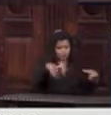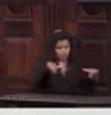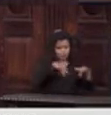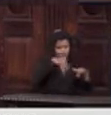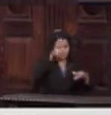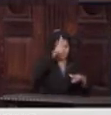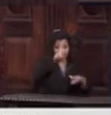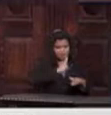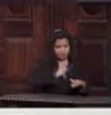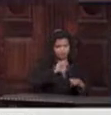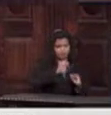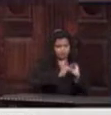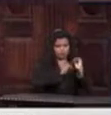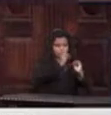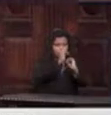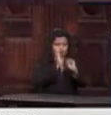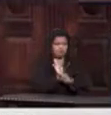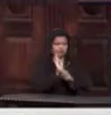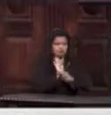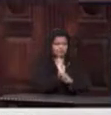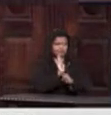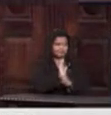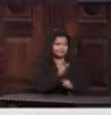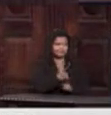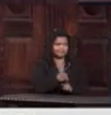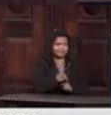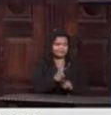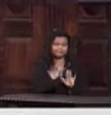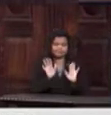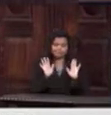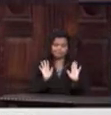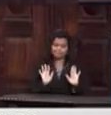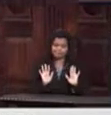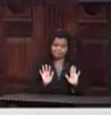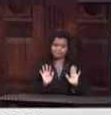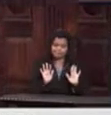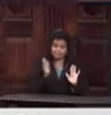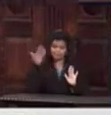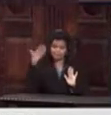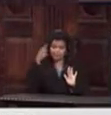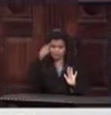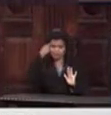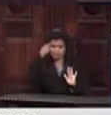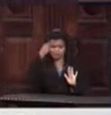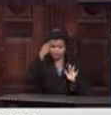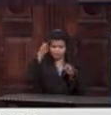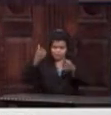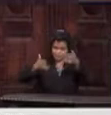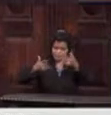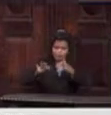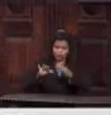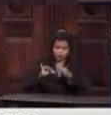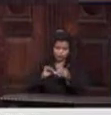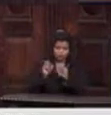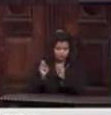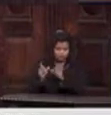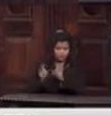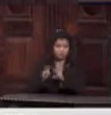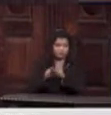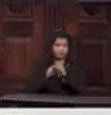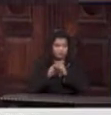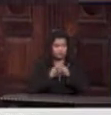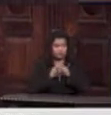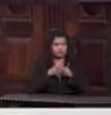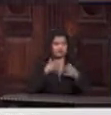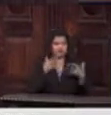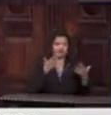redenção do Brasil e do povo brasileiro. Esse era o discurso da época. Tudo o que se dizia, tinha-se um discurso